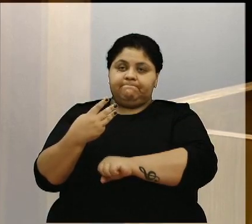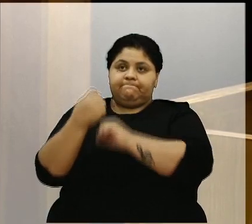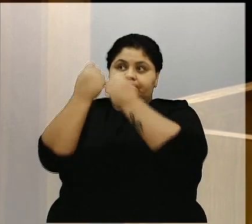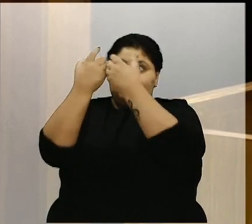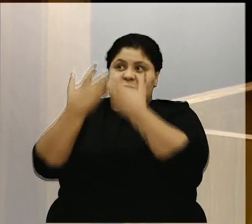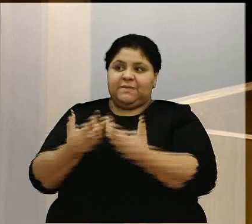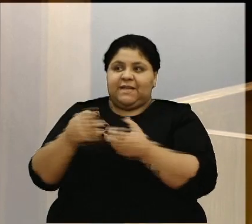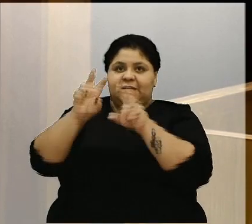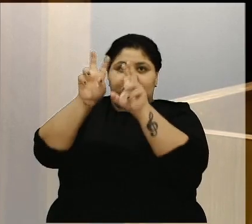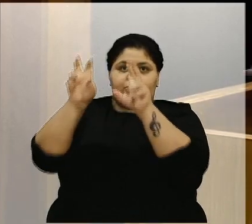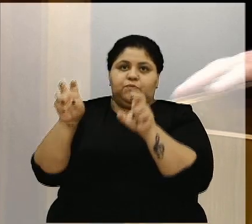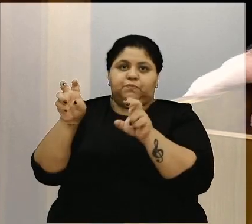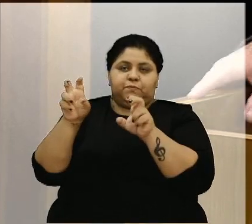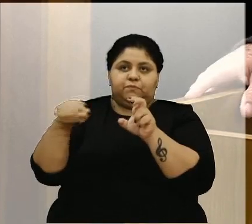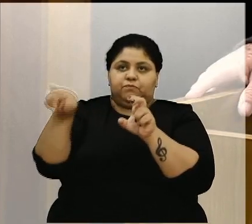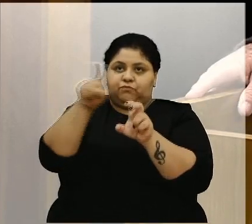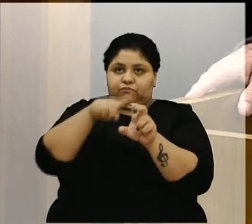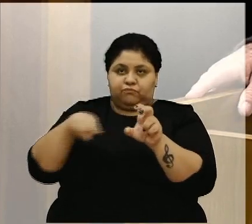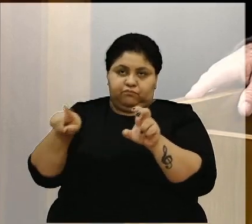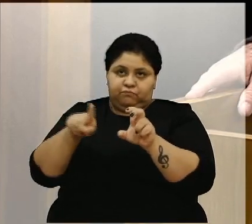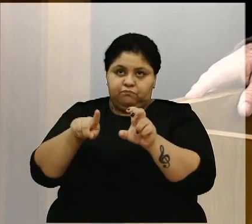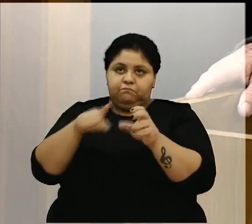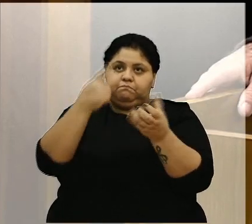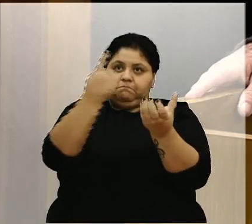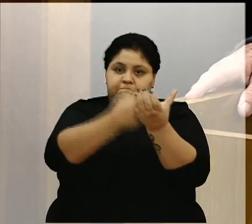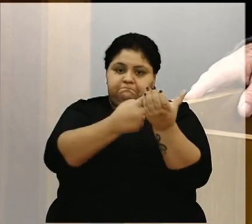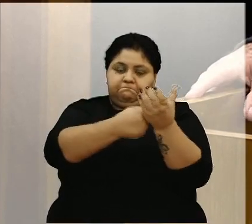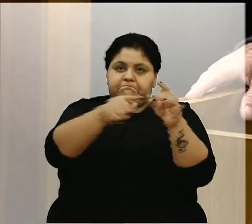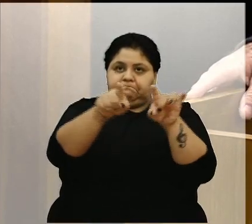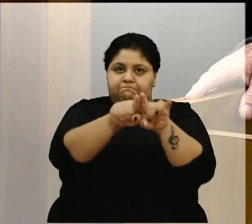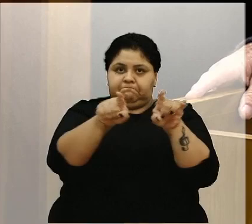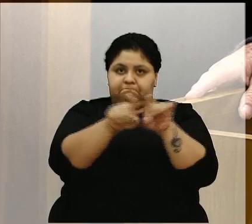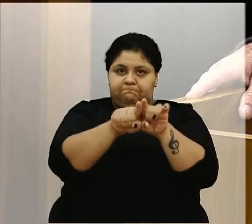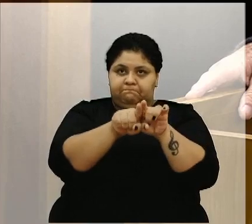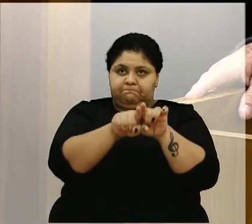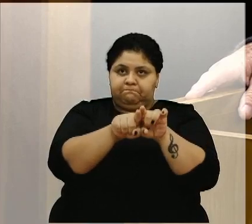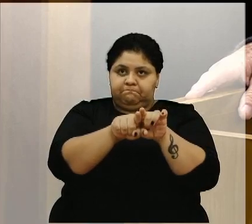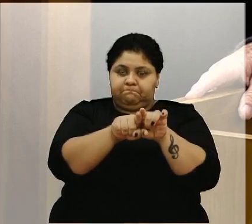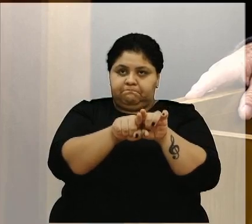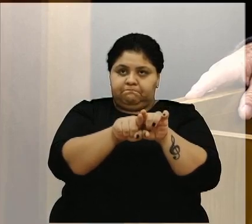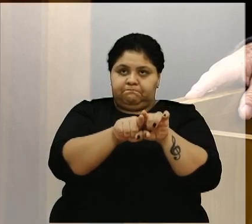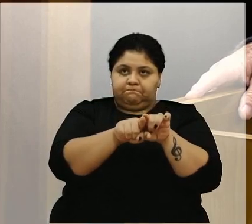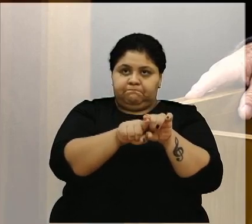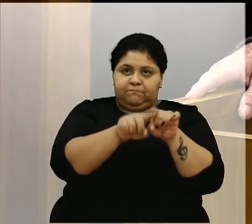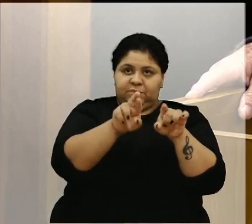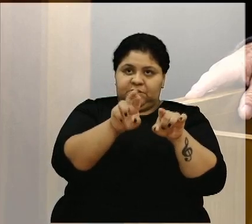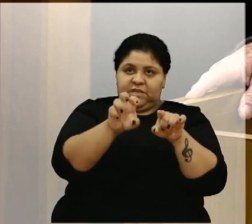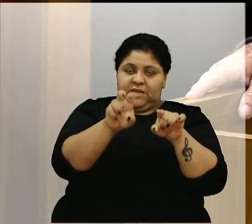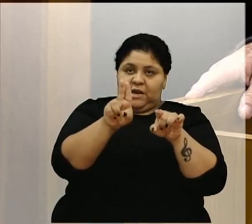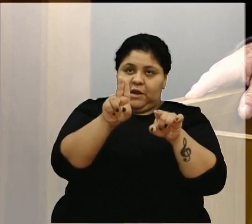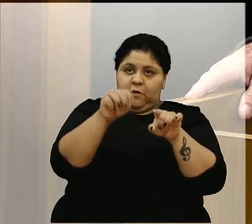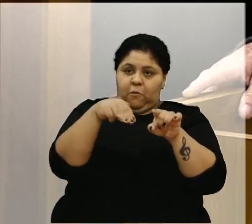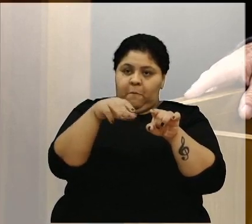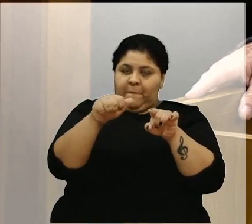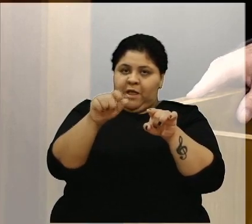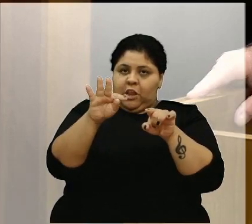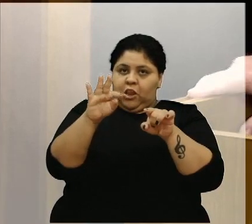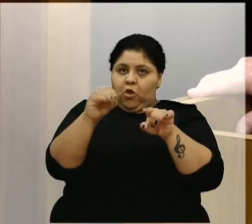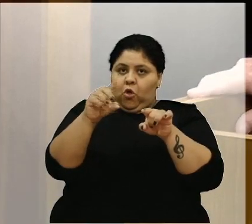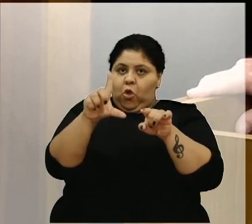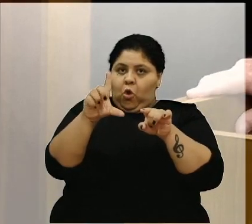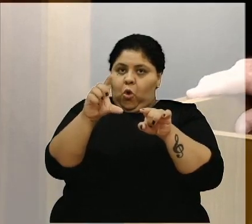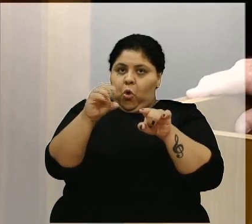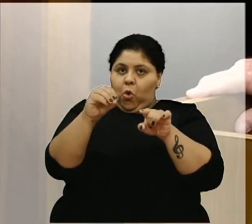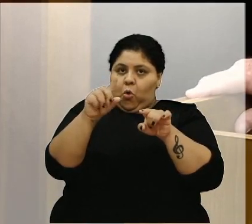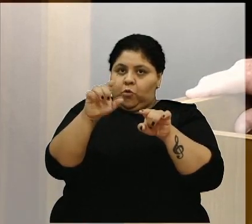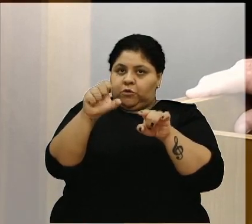desse assunto. Nós estávamos em contato também com o reumatologista renomado em Caxias do Sul, João